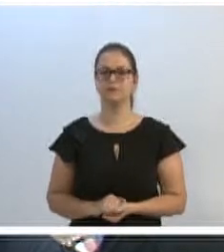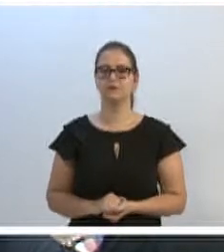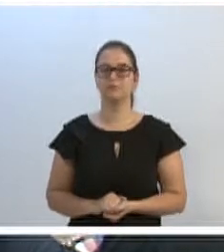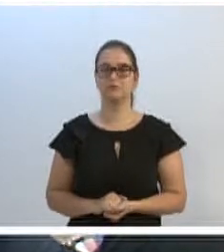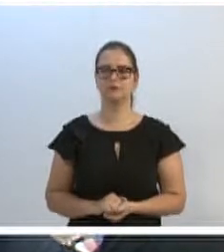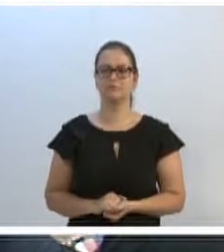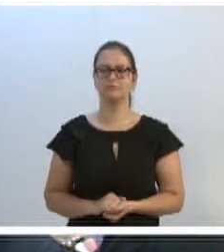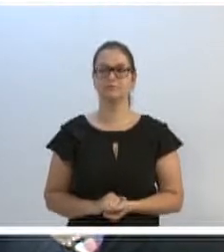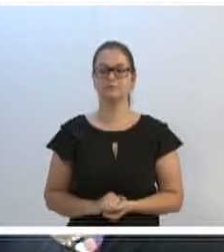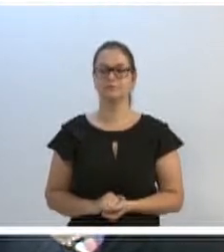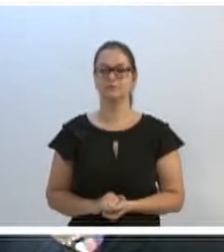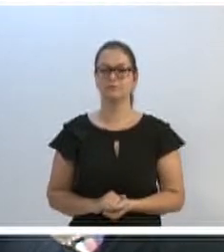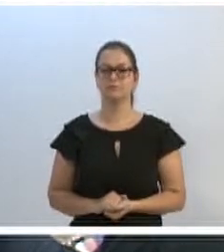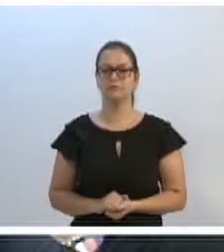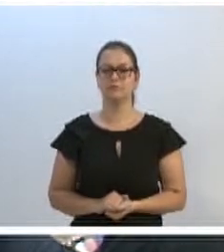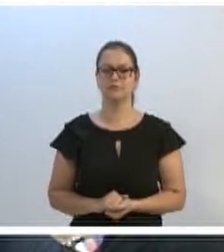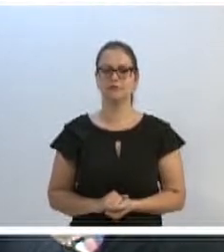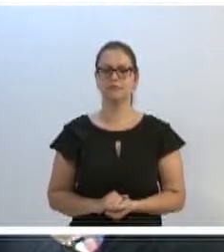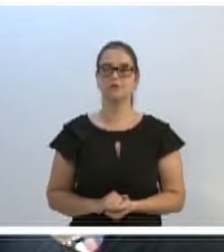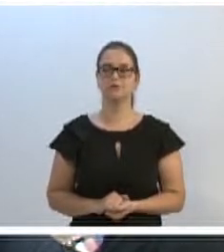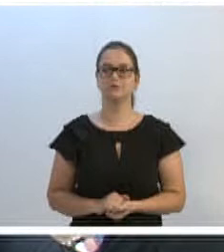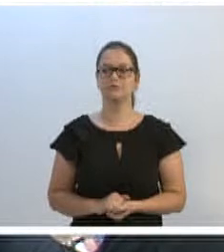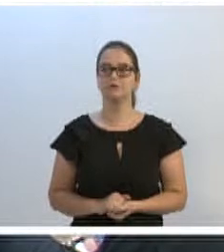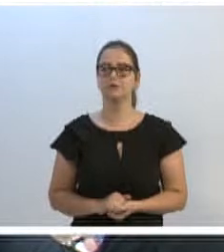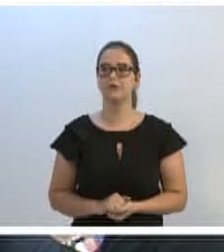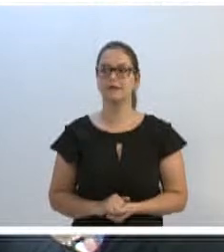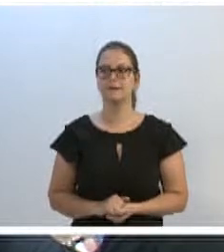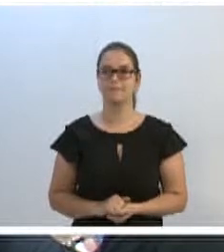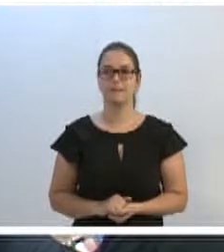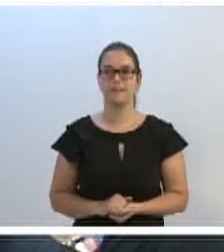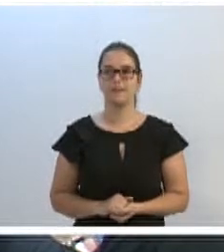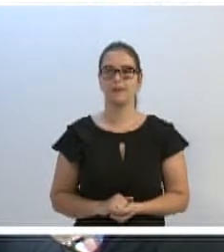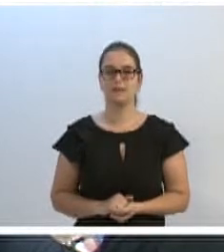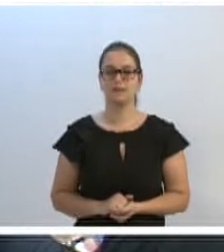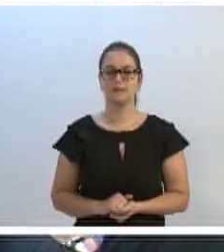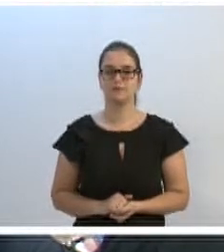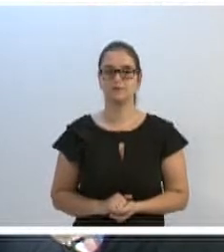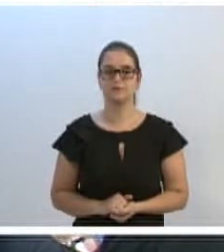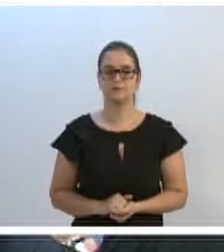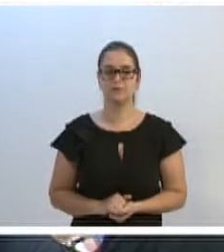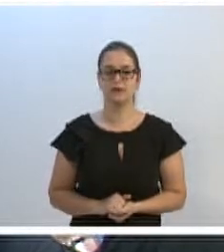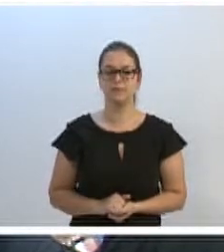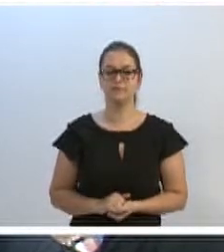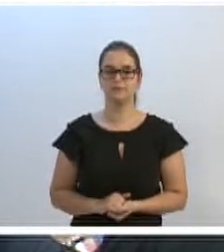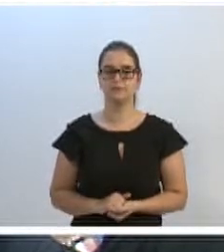Agora a gente pode votar. Se não quiser votar, não voto. Se não quiser votar, a gente toca e dá uma falta para isso.